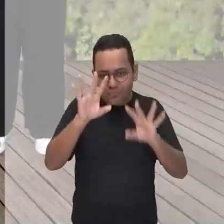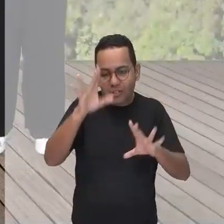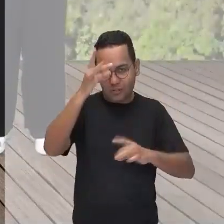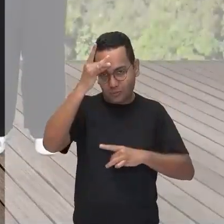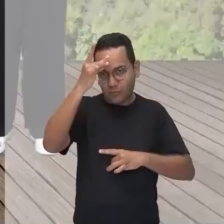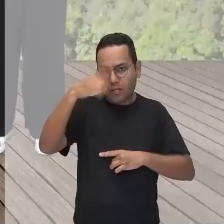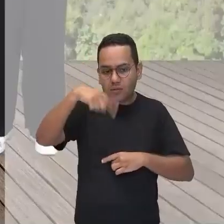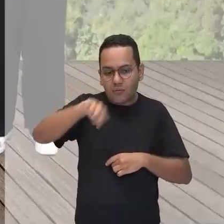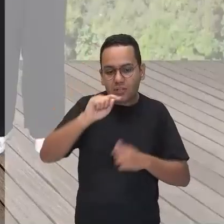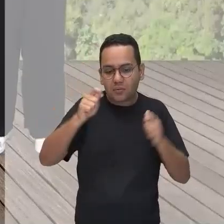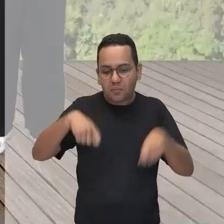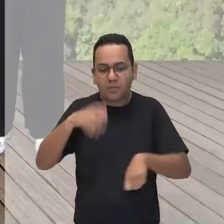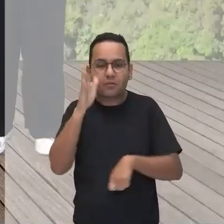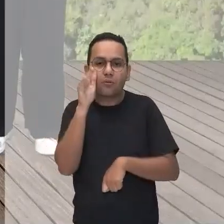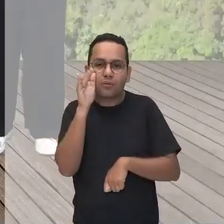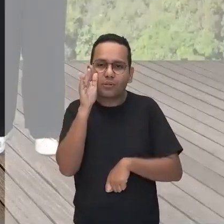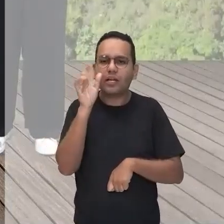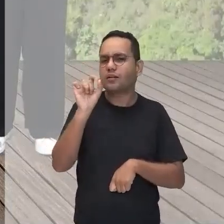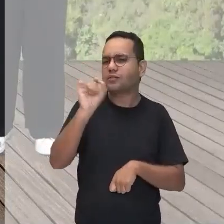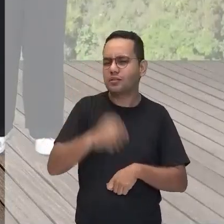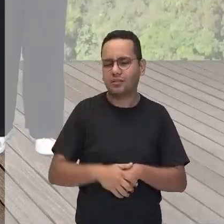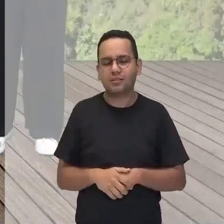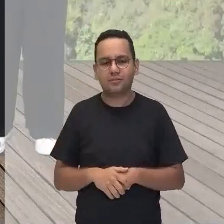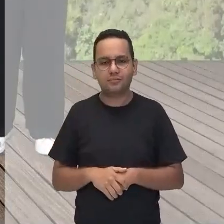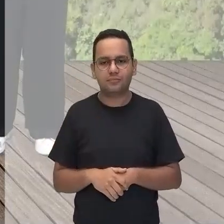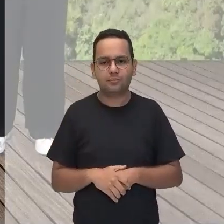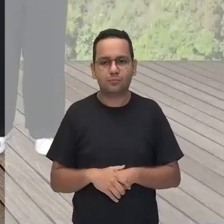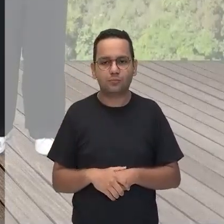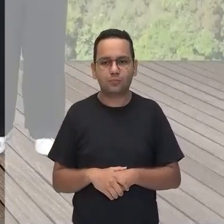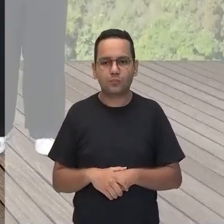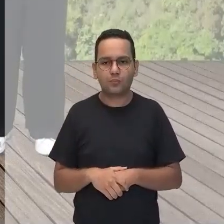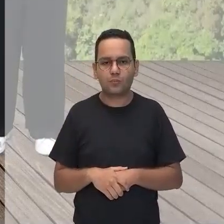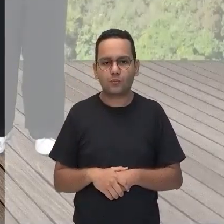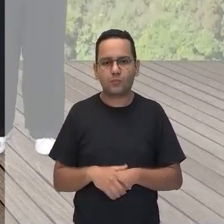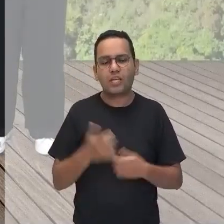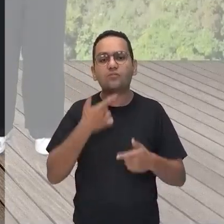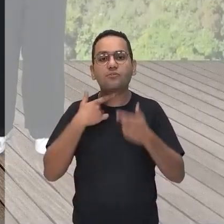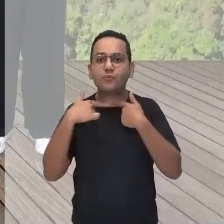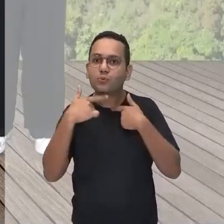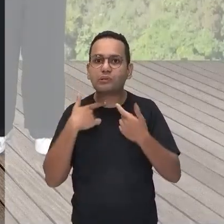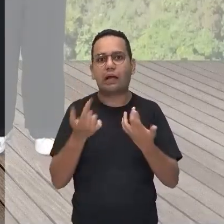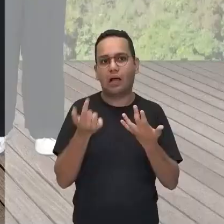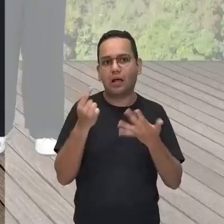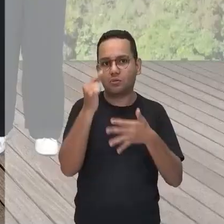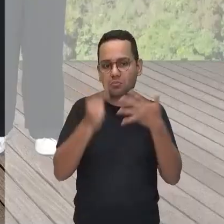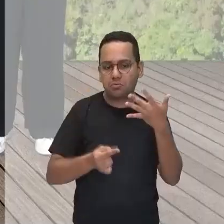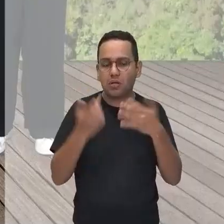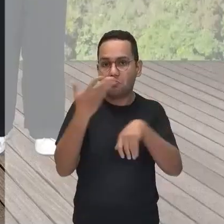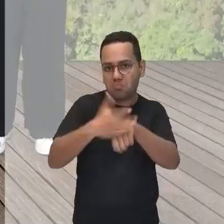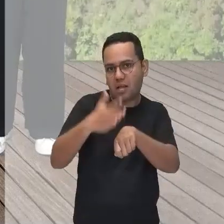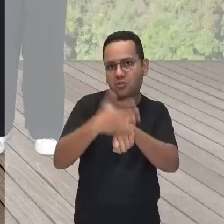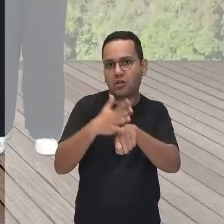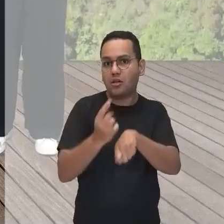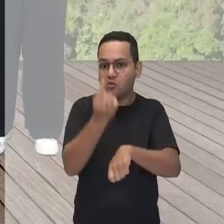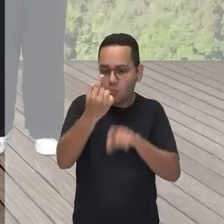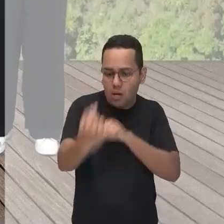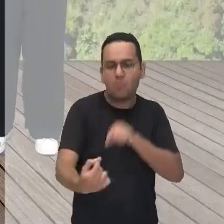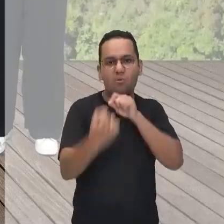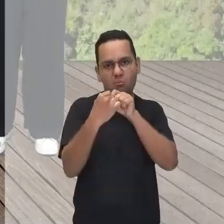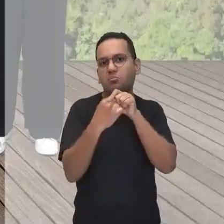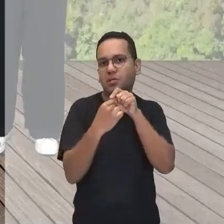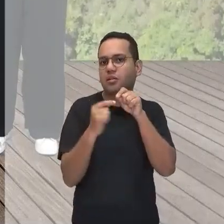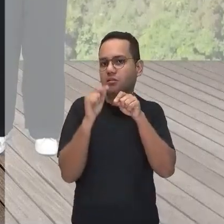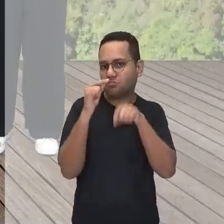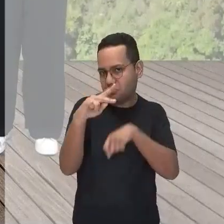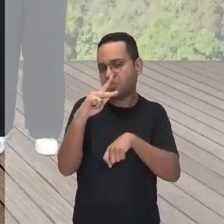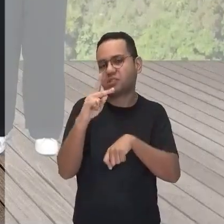aí a curiosidade, a vontade em vocês de fazer alguma dessas práticas. Eu tenho certeza que uma delas vai se encaixar ali na sua